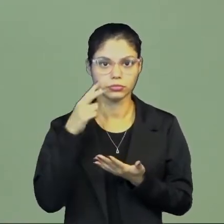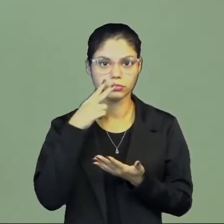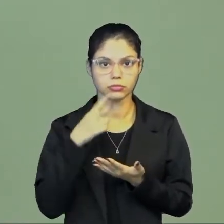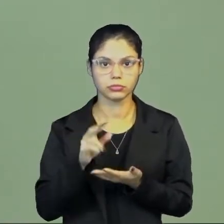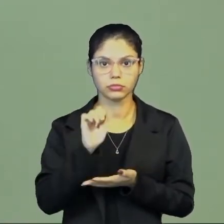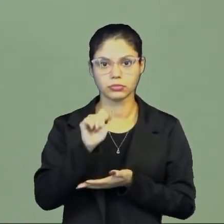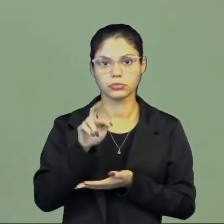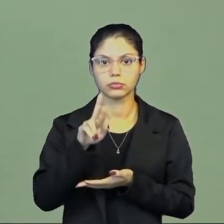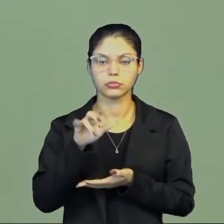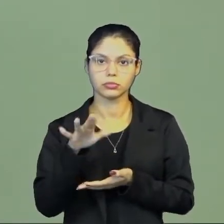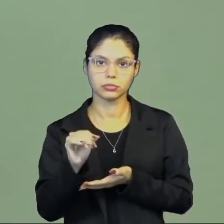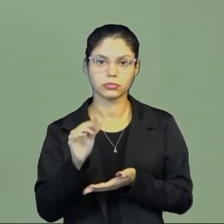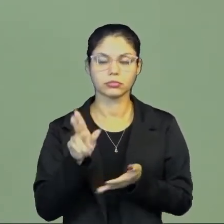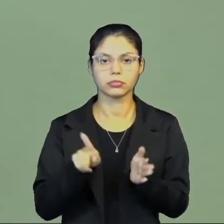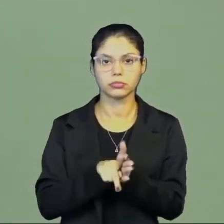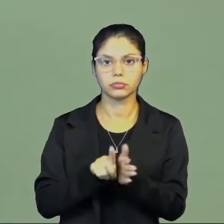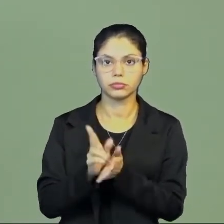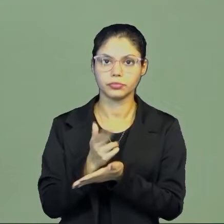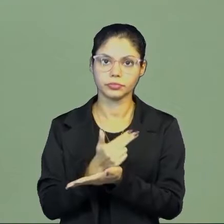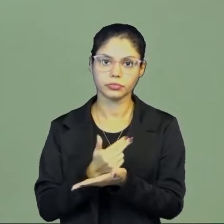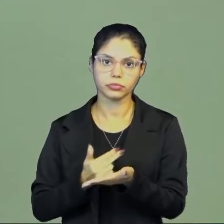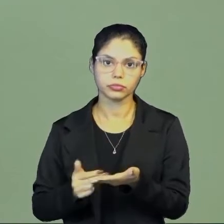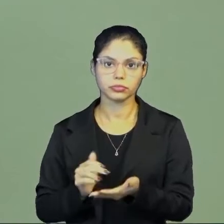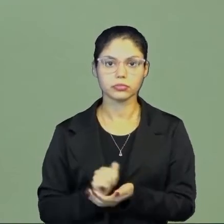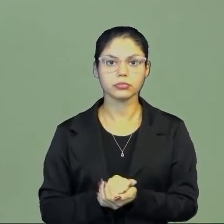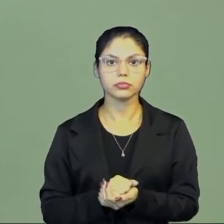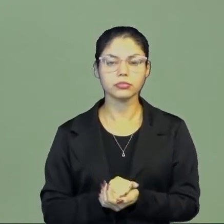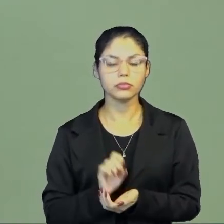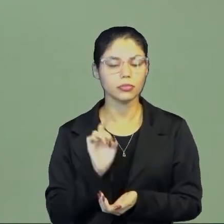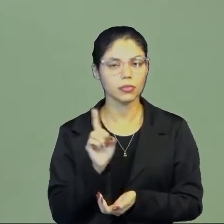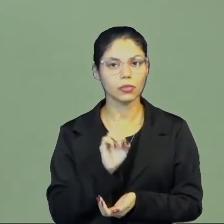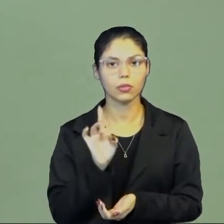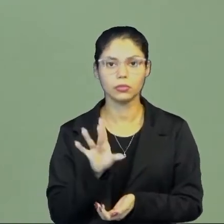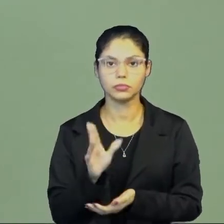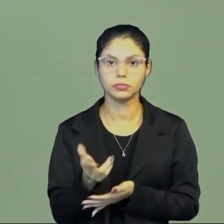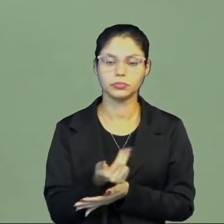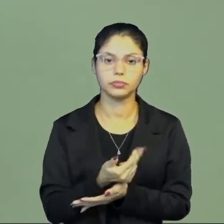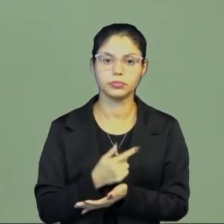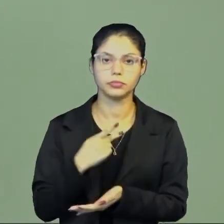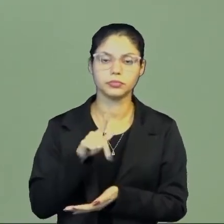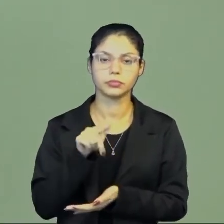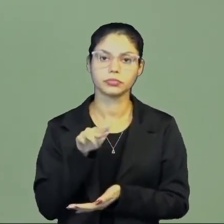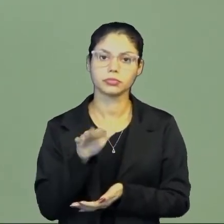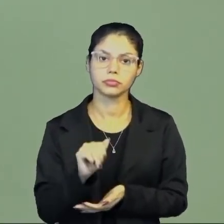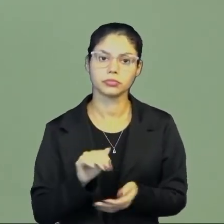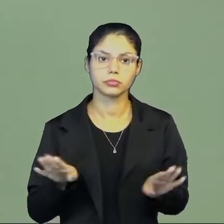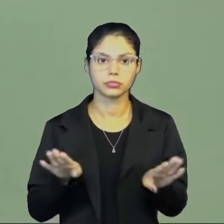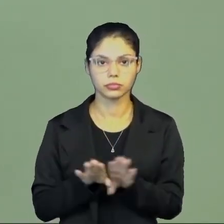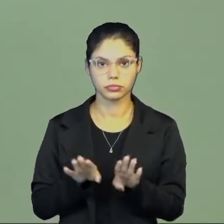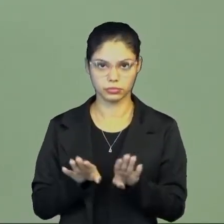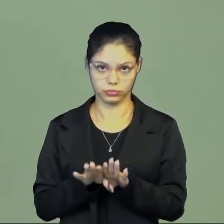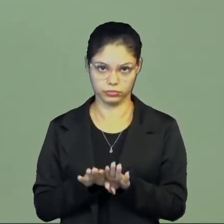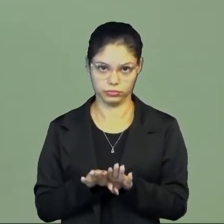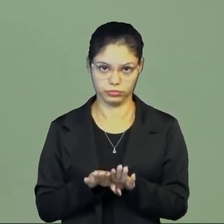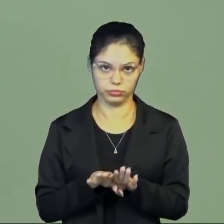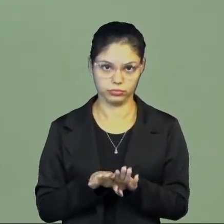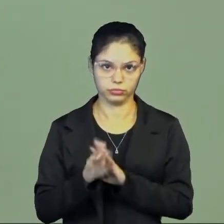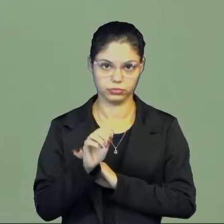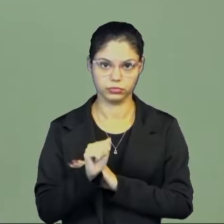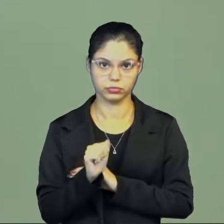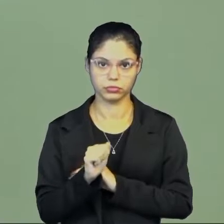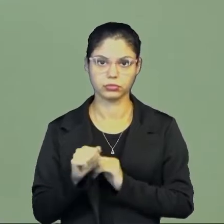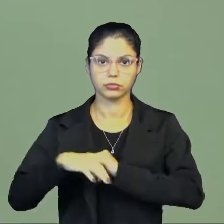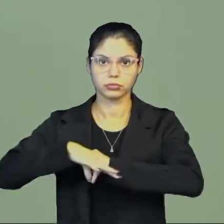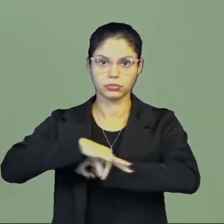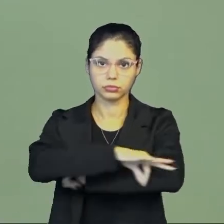aspectos das artes, tá bom? Não é somente a arte plástica. E também a arquitetura,